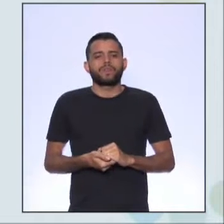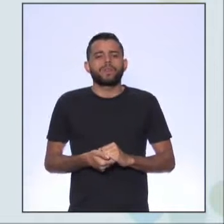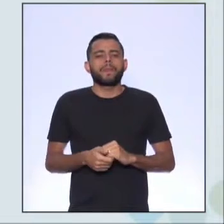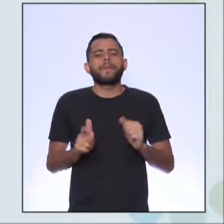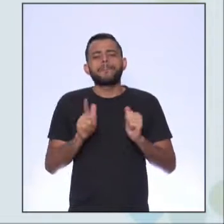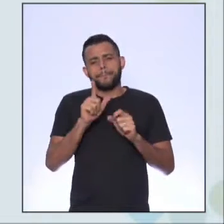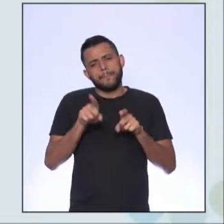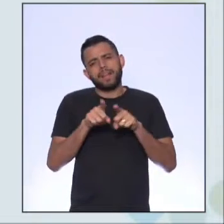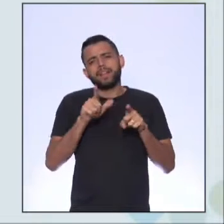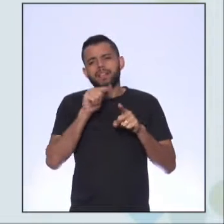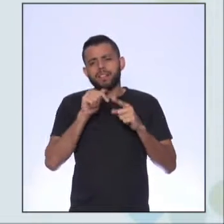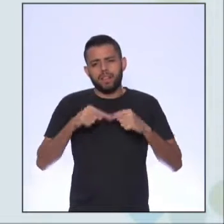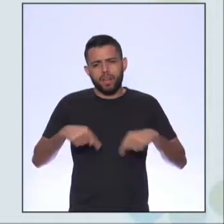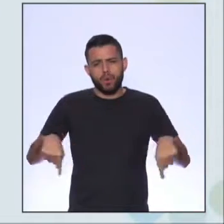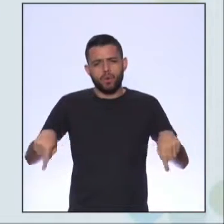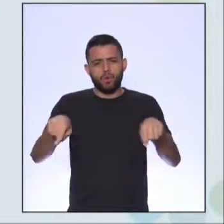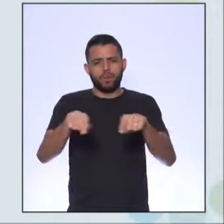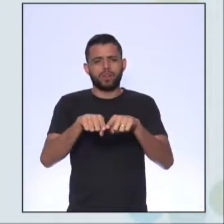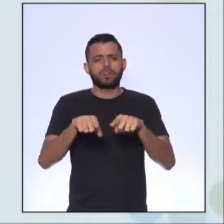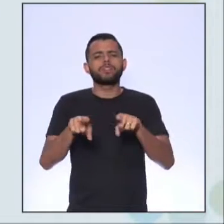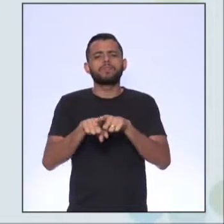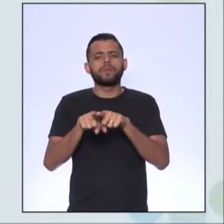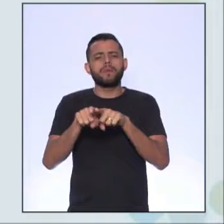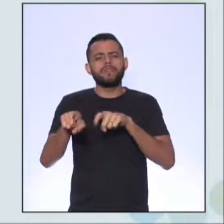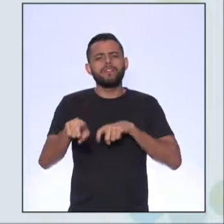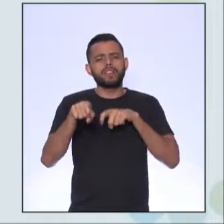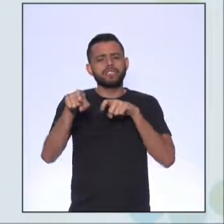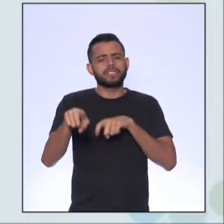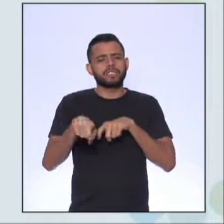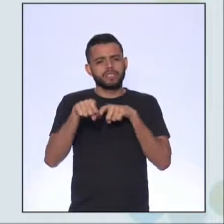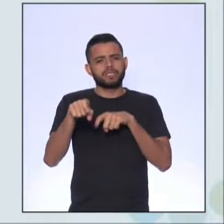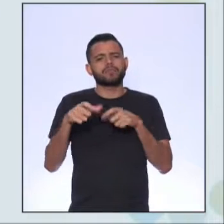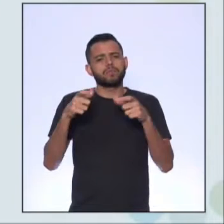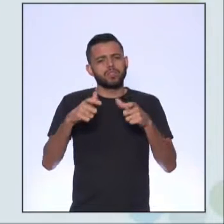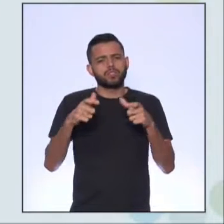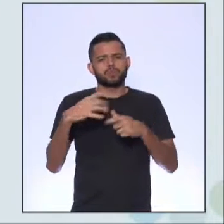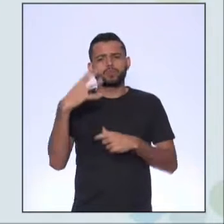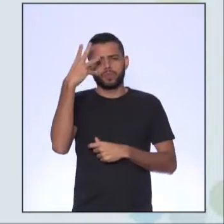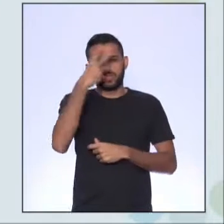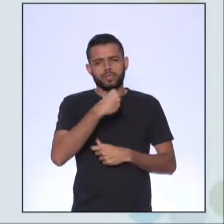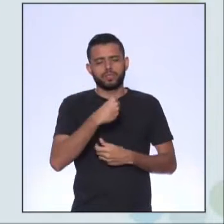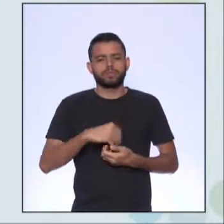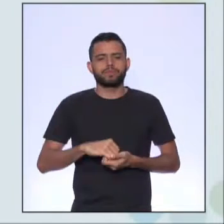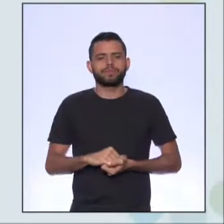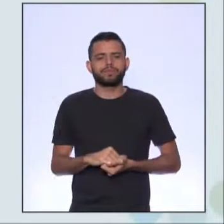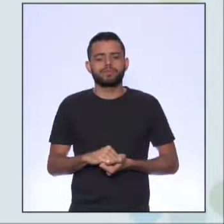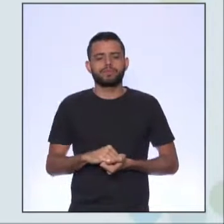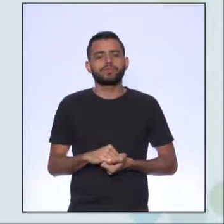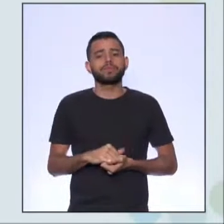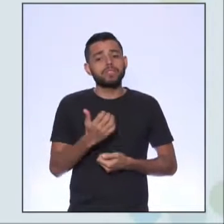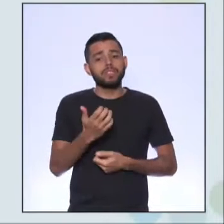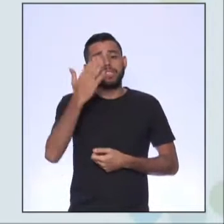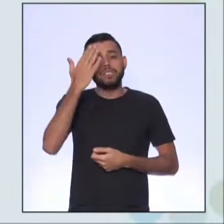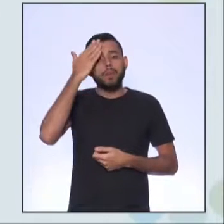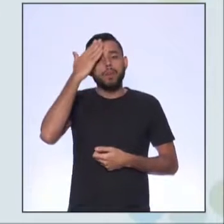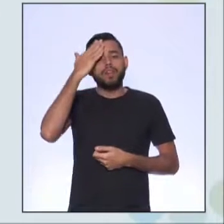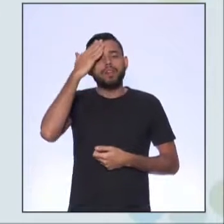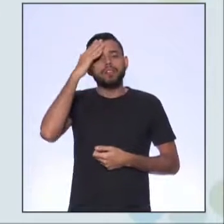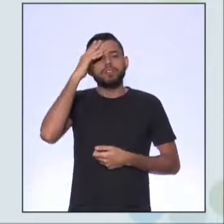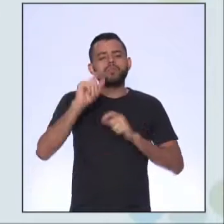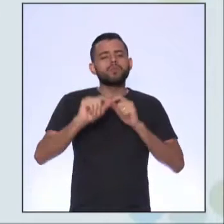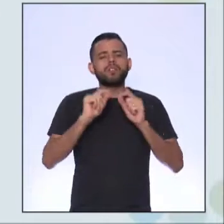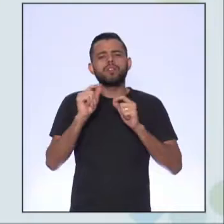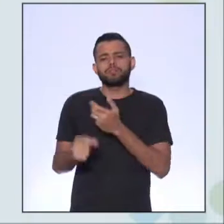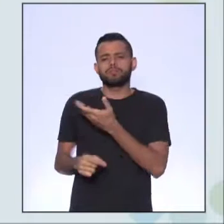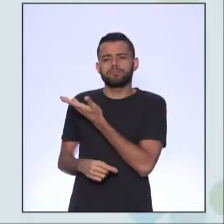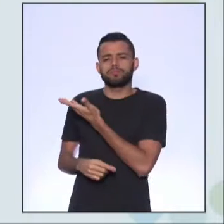lagoa e tenho uma fazenda ali, né? Uma região muito bonita. Eu gostaria de saber quais dessas imagens podem